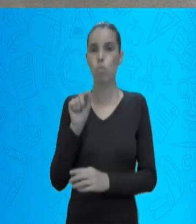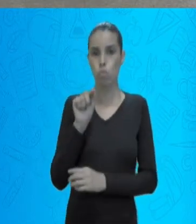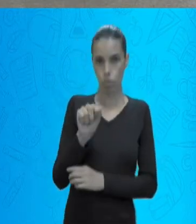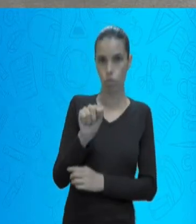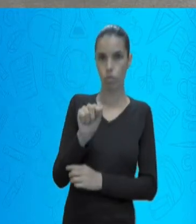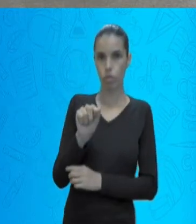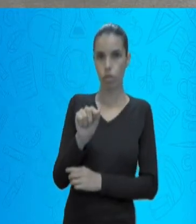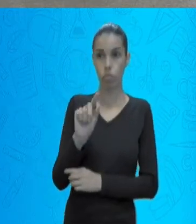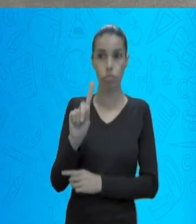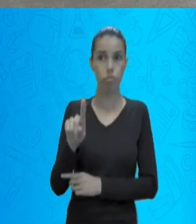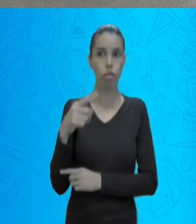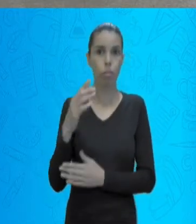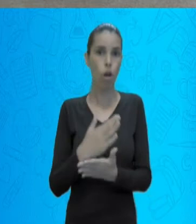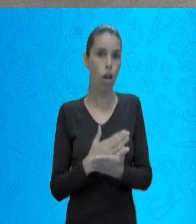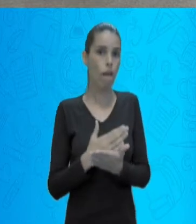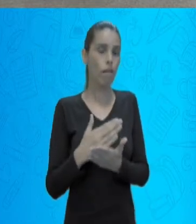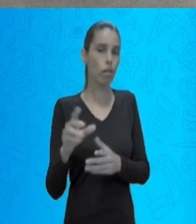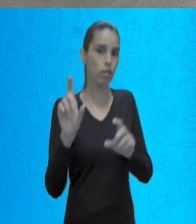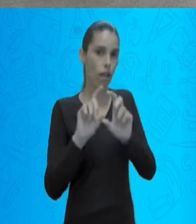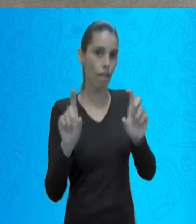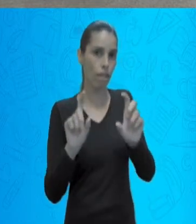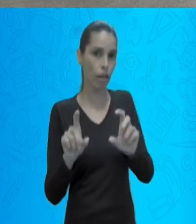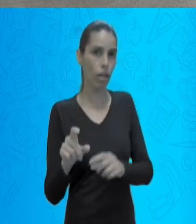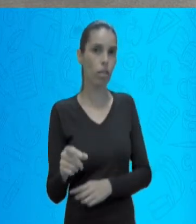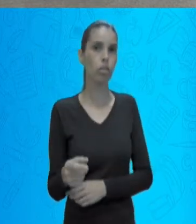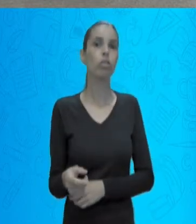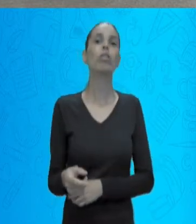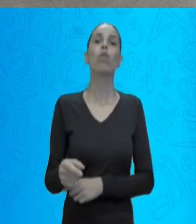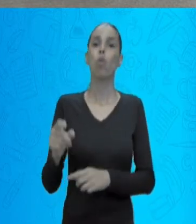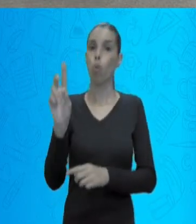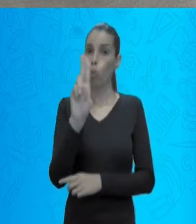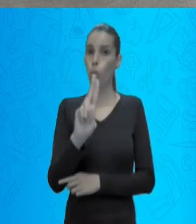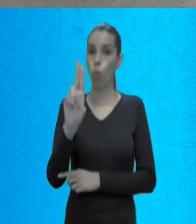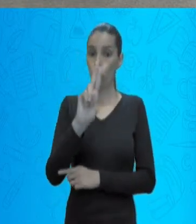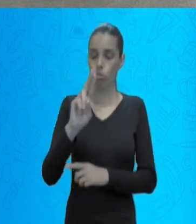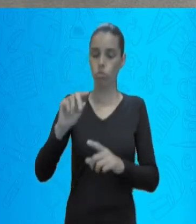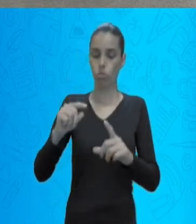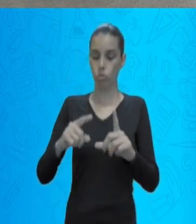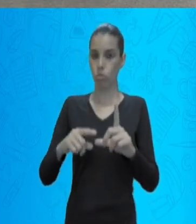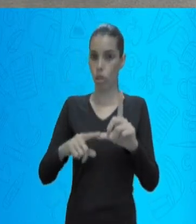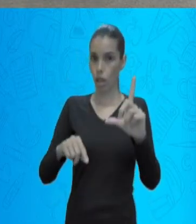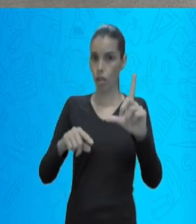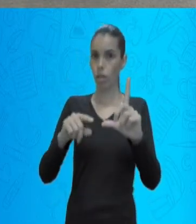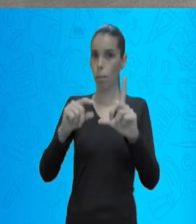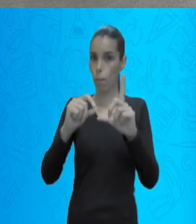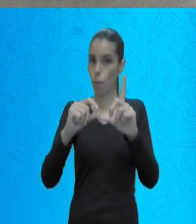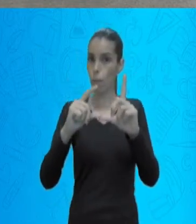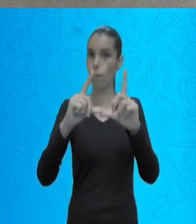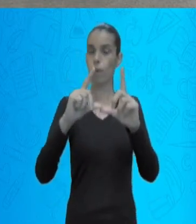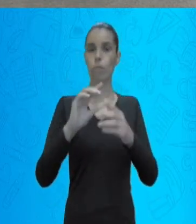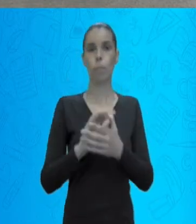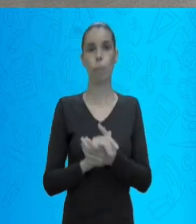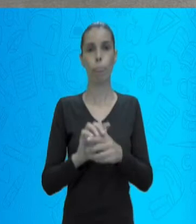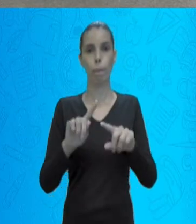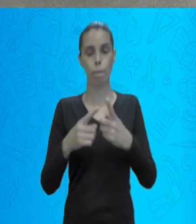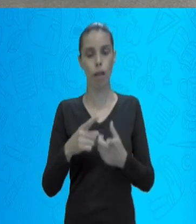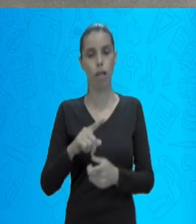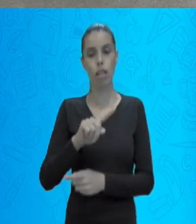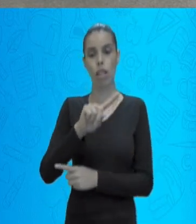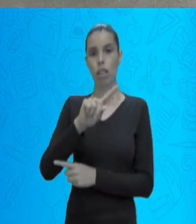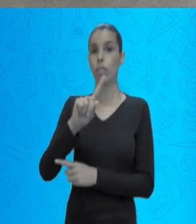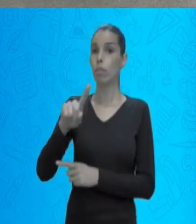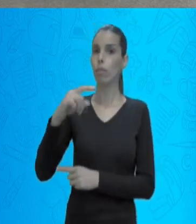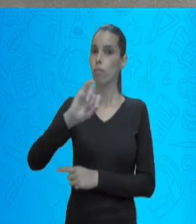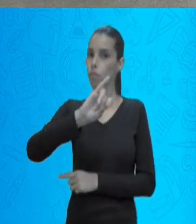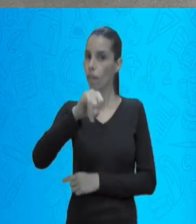letra maiúscula. Após a vírgula, isso acontece? Não. Após a vírgula, a gente continua com letra minúscula, da mesma forma. Tá